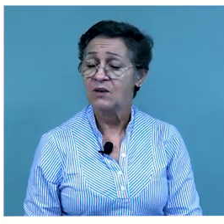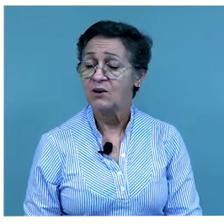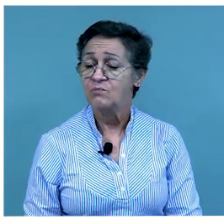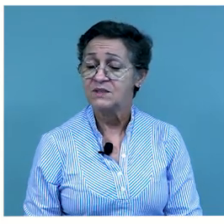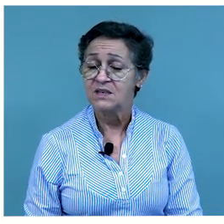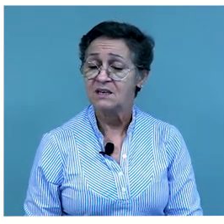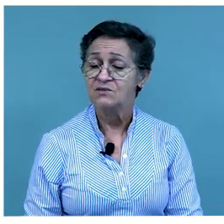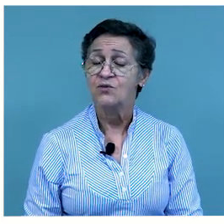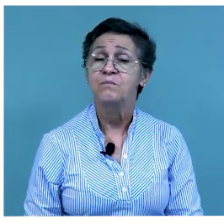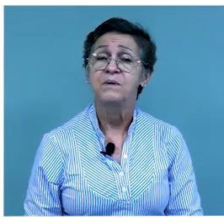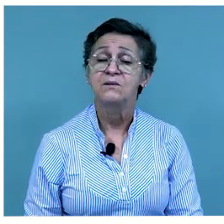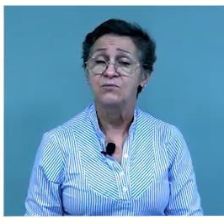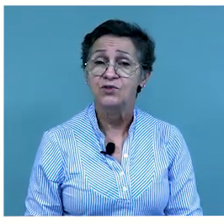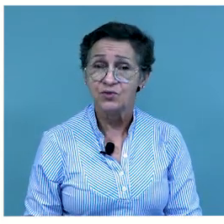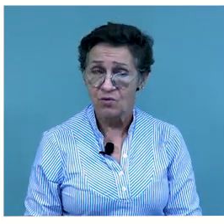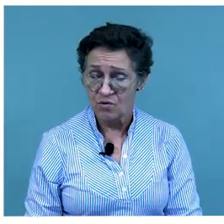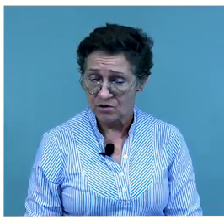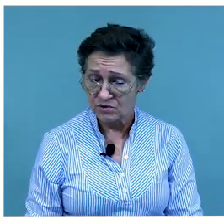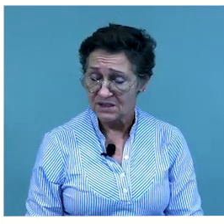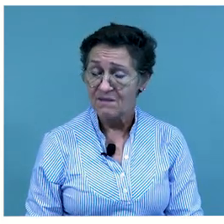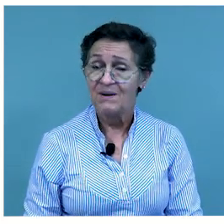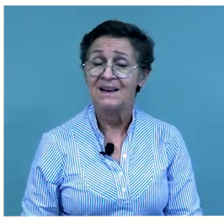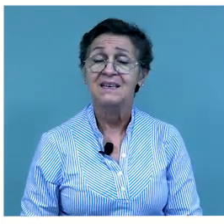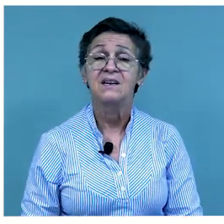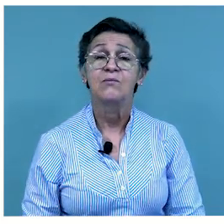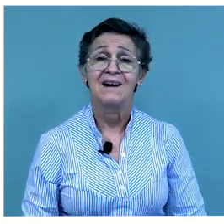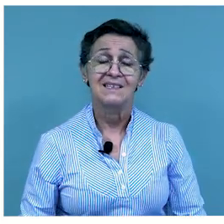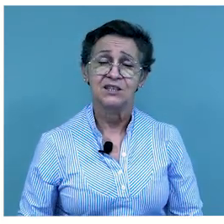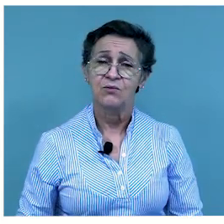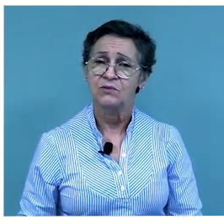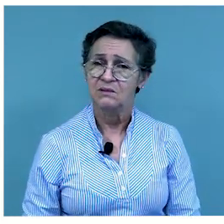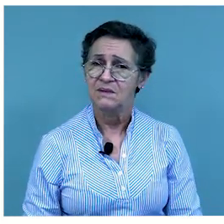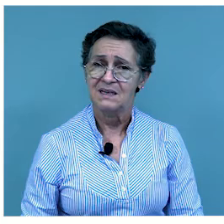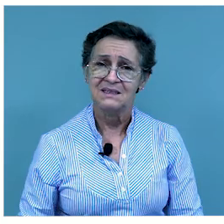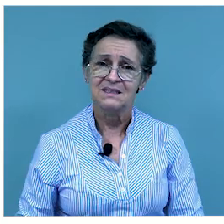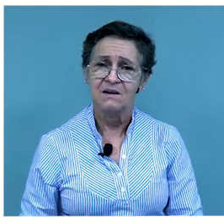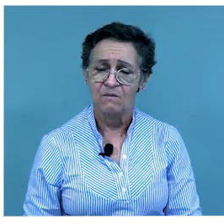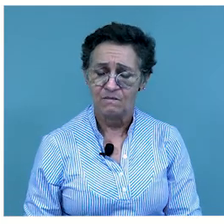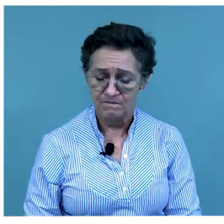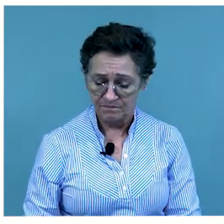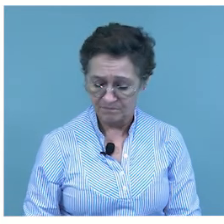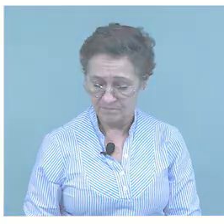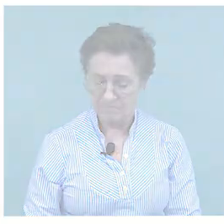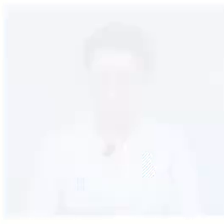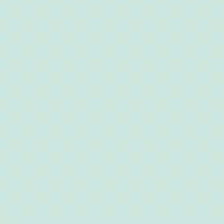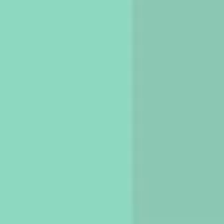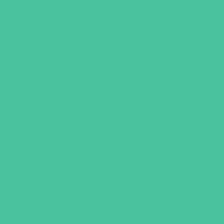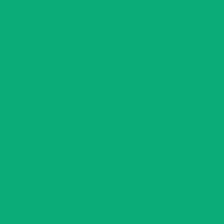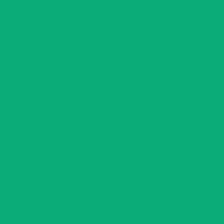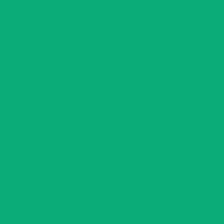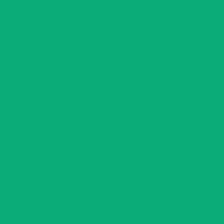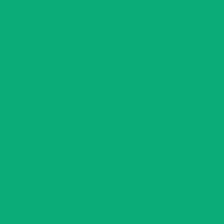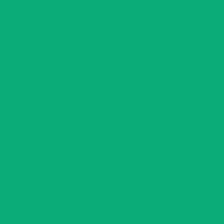evitar colocar objetos ou pano nos olhos para que não haja contaminação e